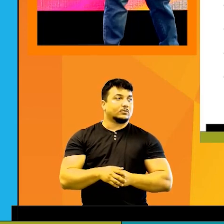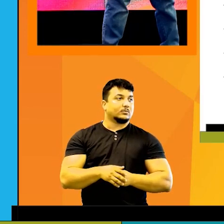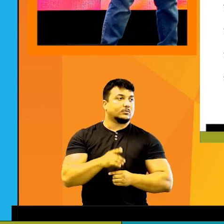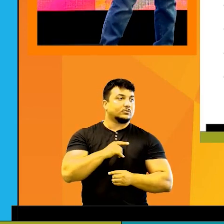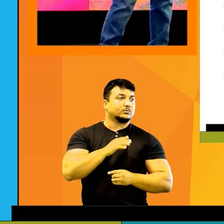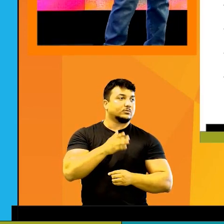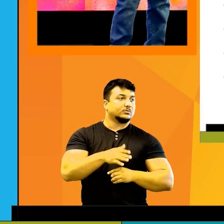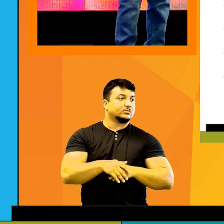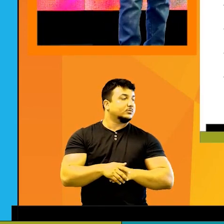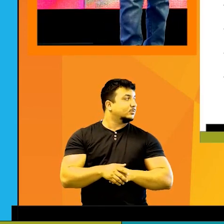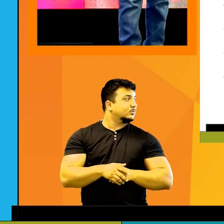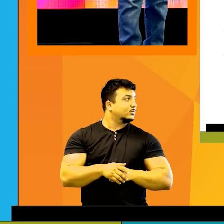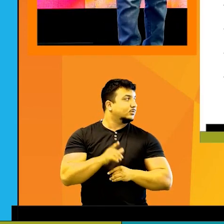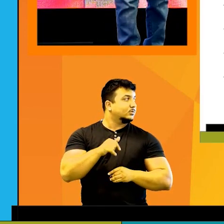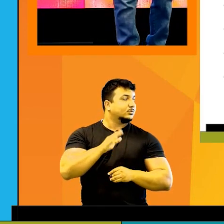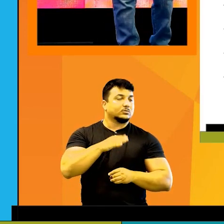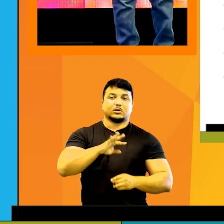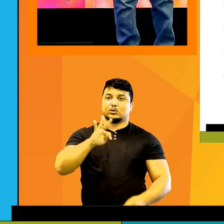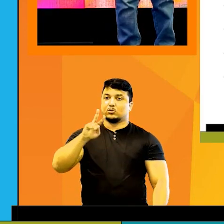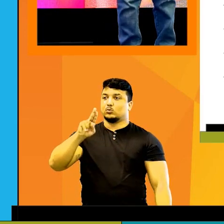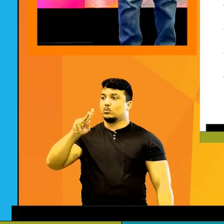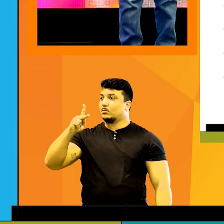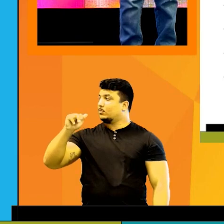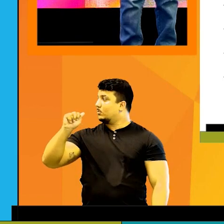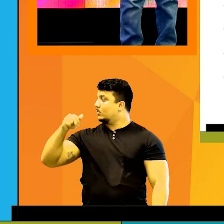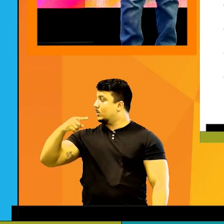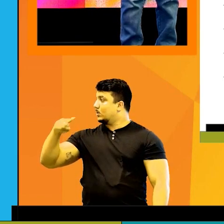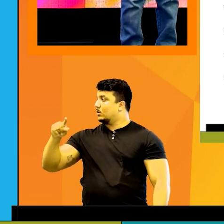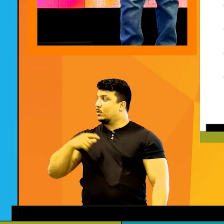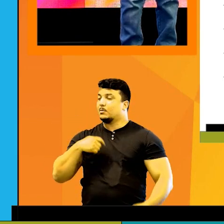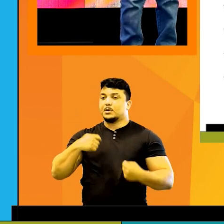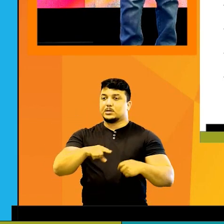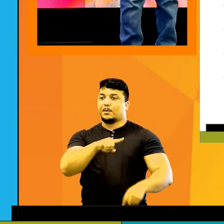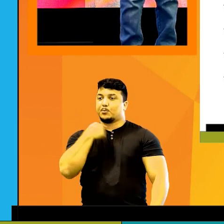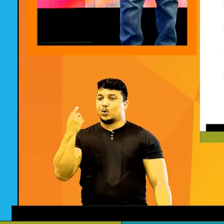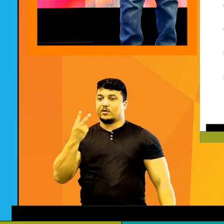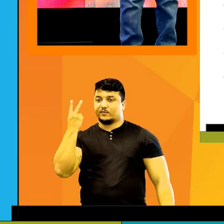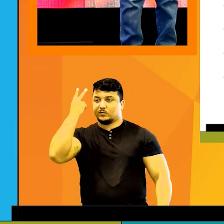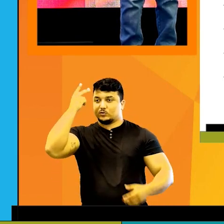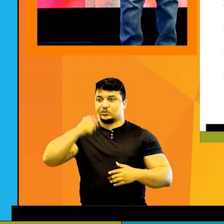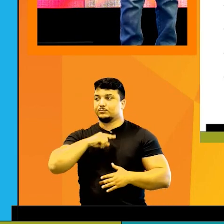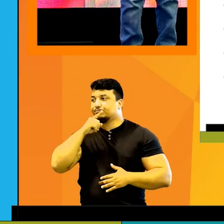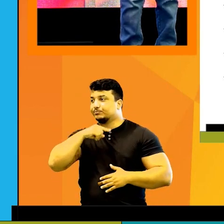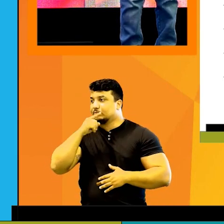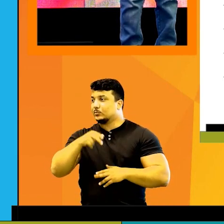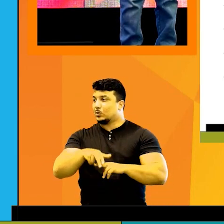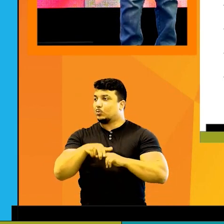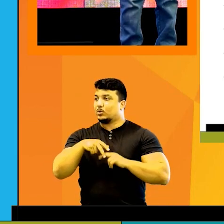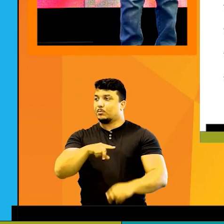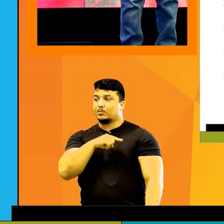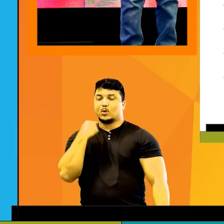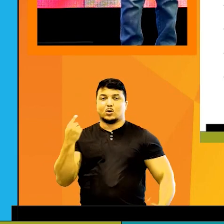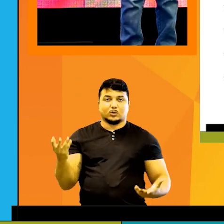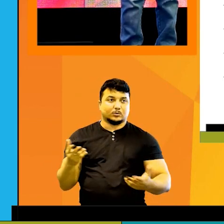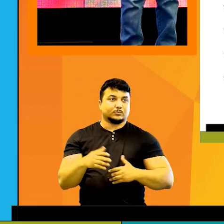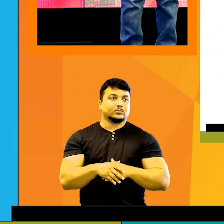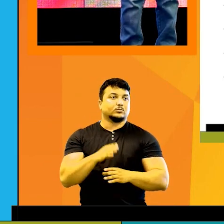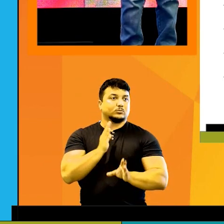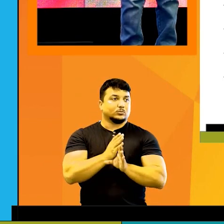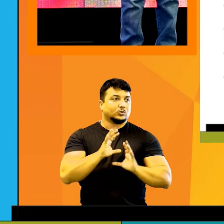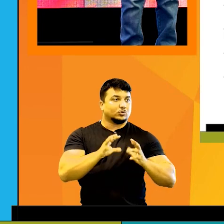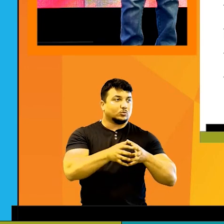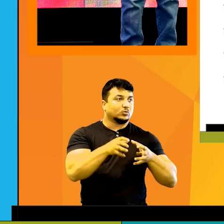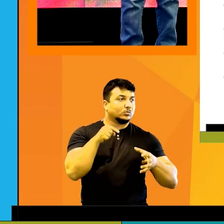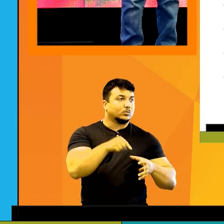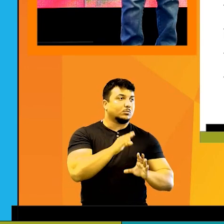Iracema ao deus Tupã. Ela tinha que morrer virgem, já não era mais. Por isso que ela foi morta pela própria tribo,